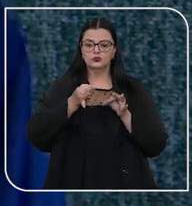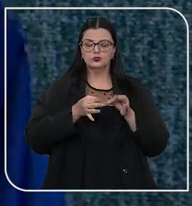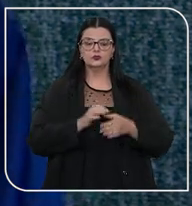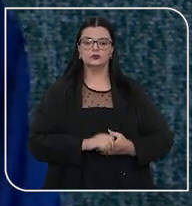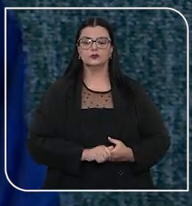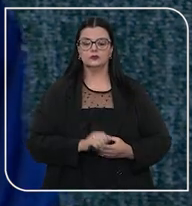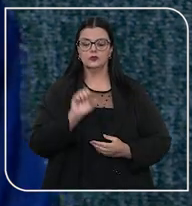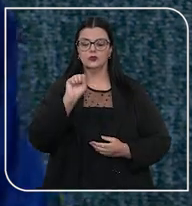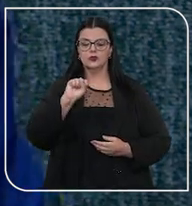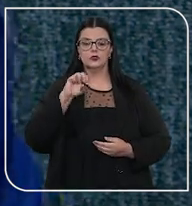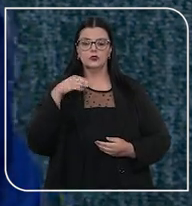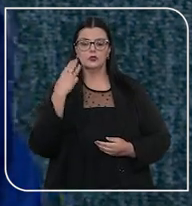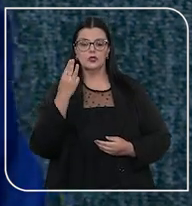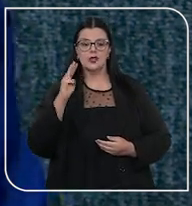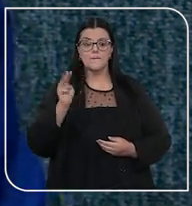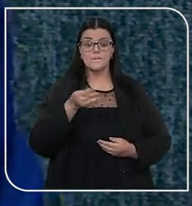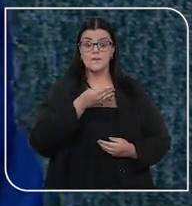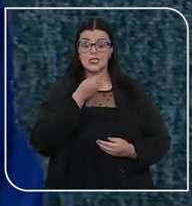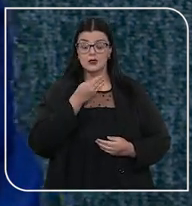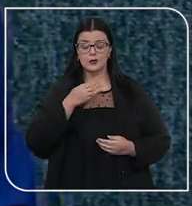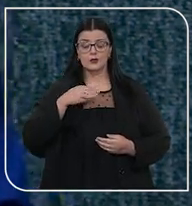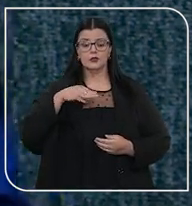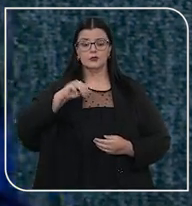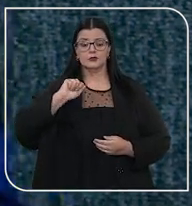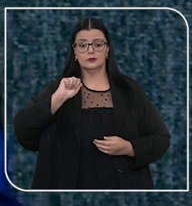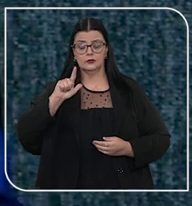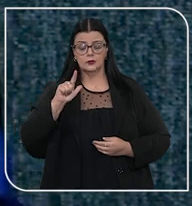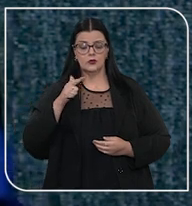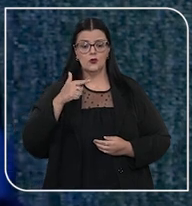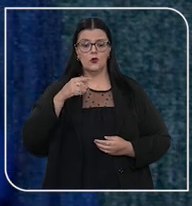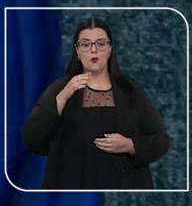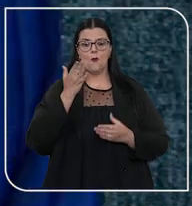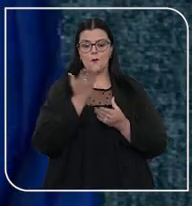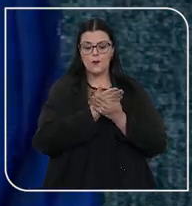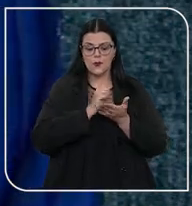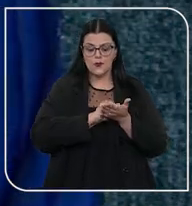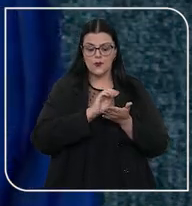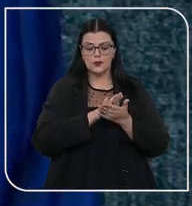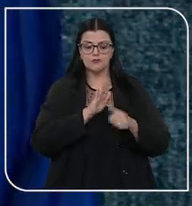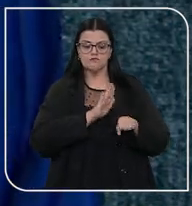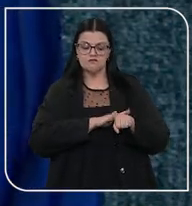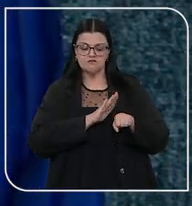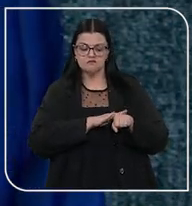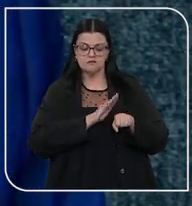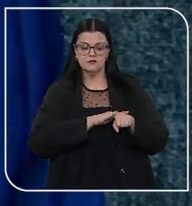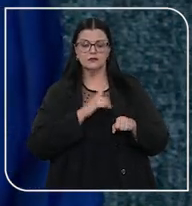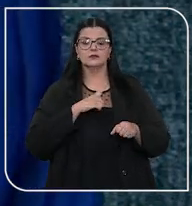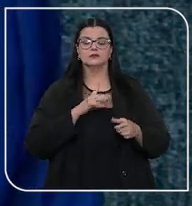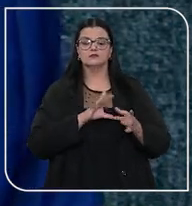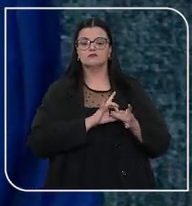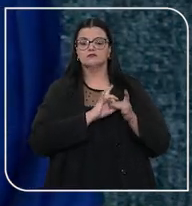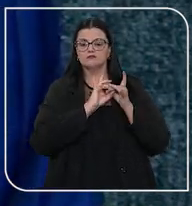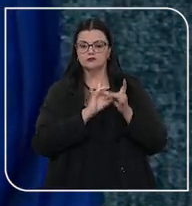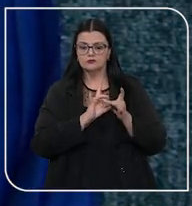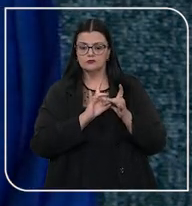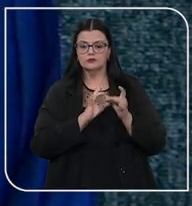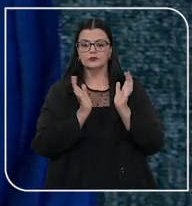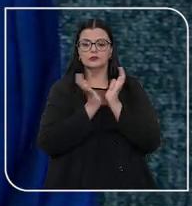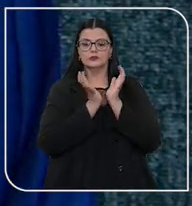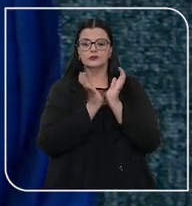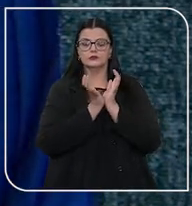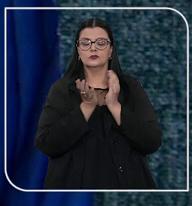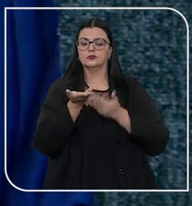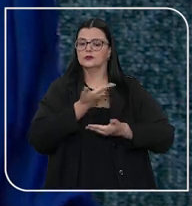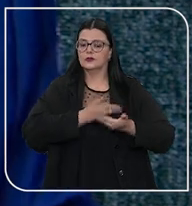judiciais. Nós temos 83 milhões e 800 mil processos. E você vem em boa hora se integrar ao